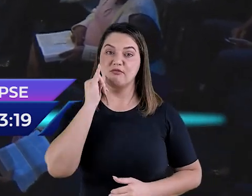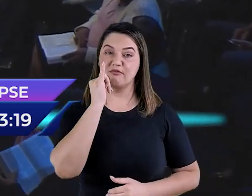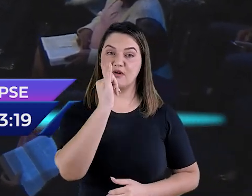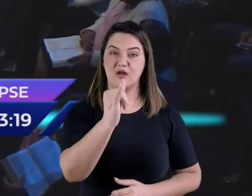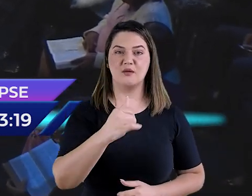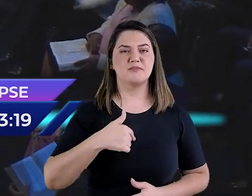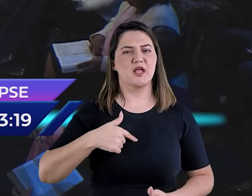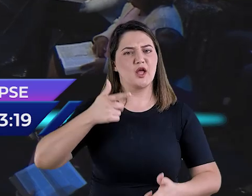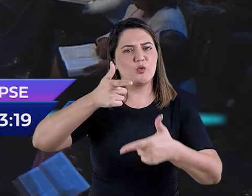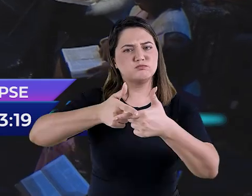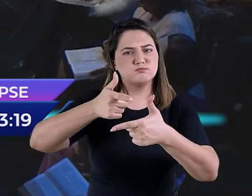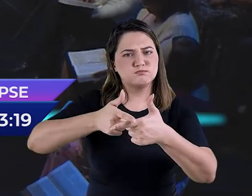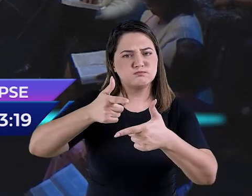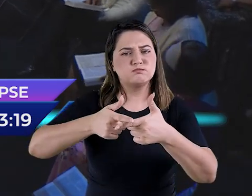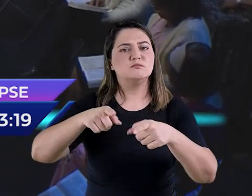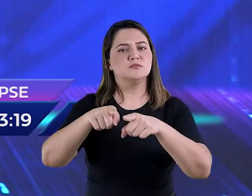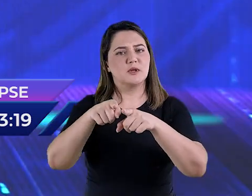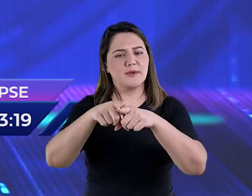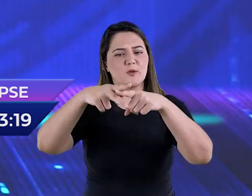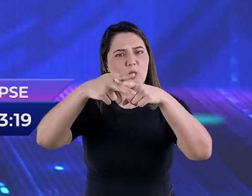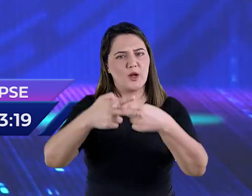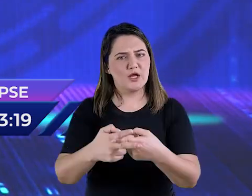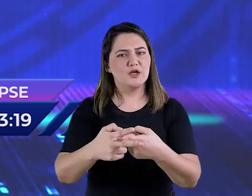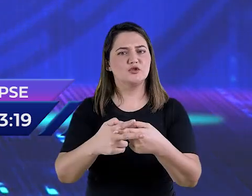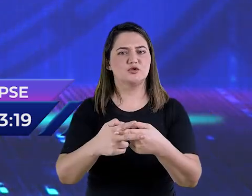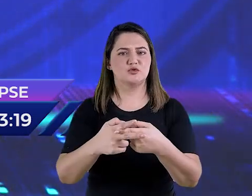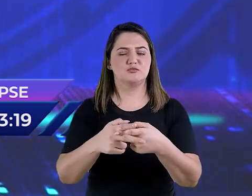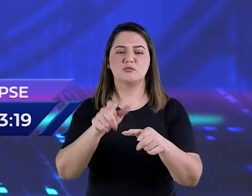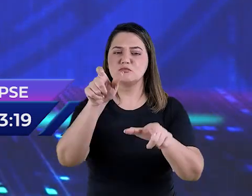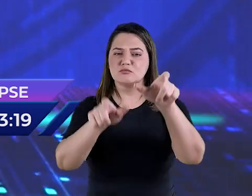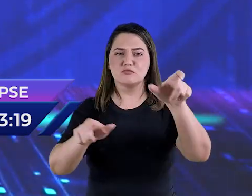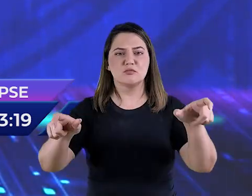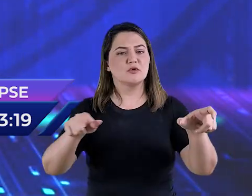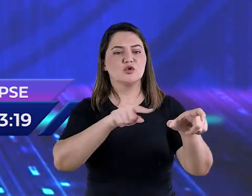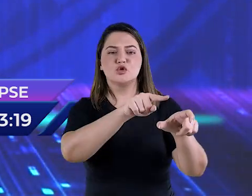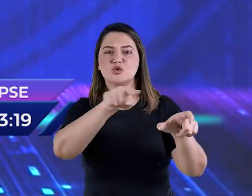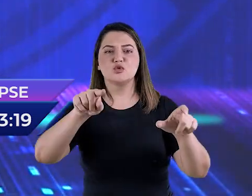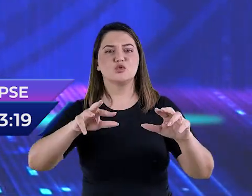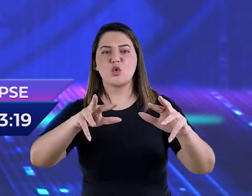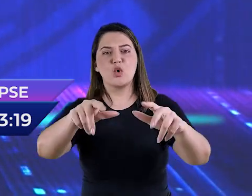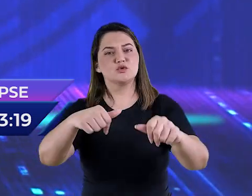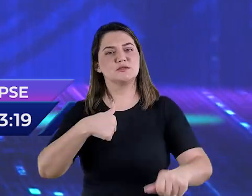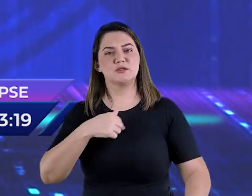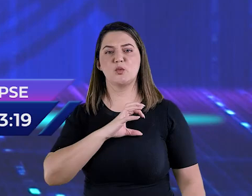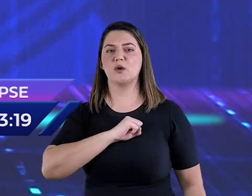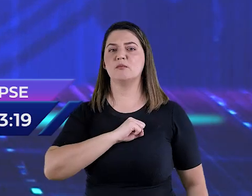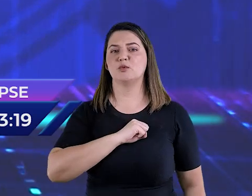eu repreendo e disciplino a quantos amo. Ou seja,